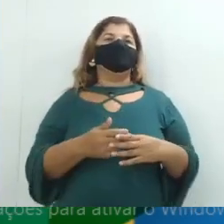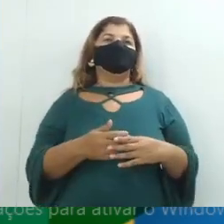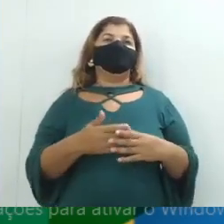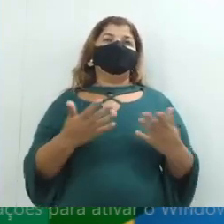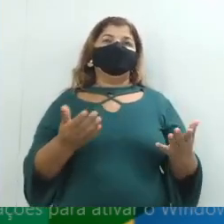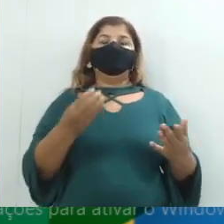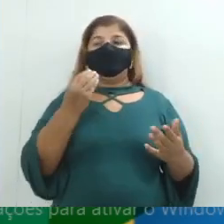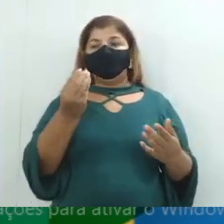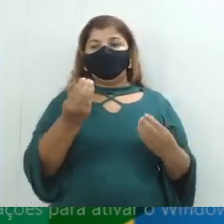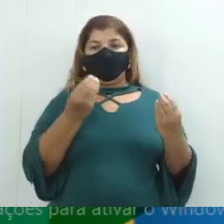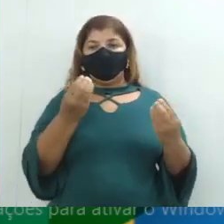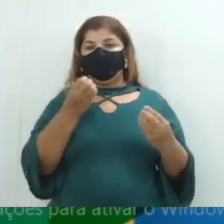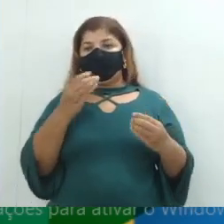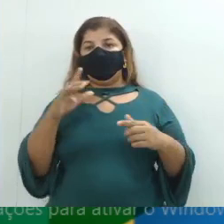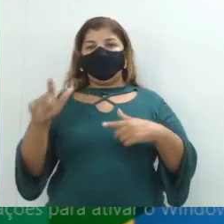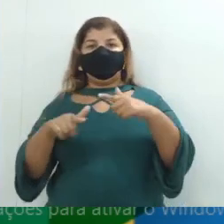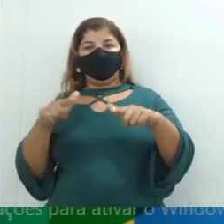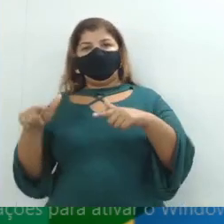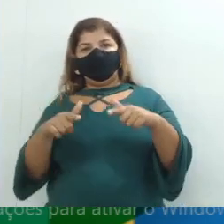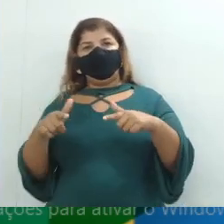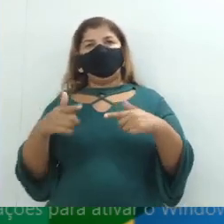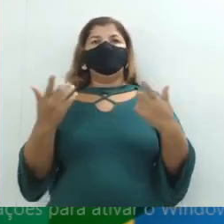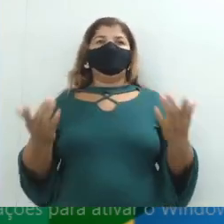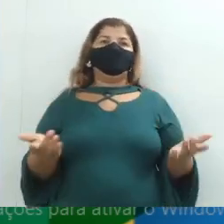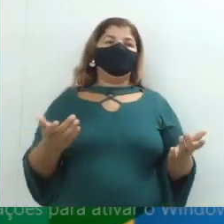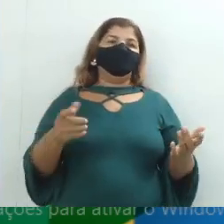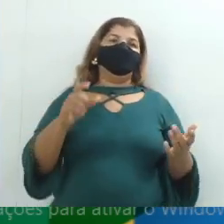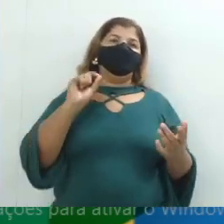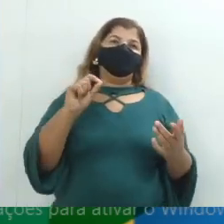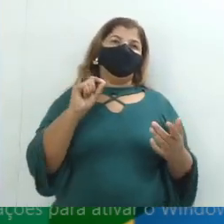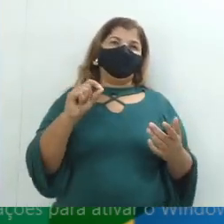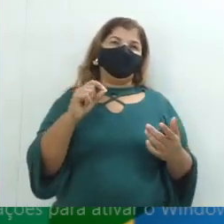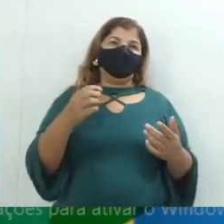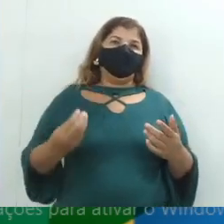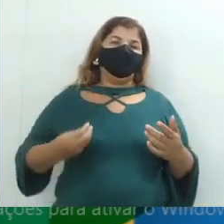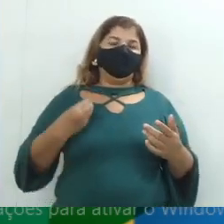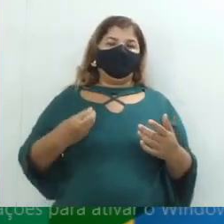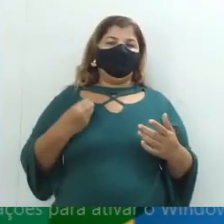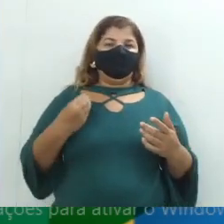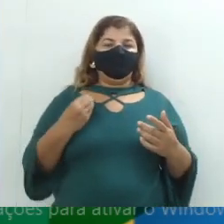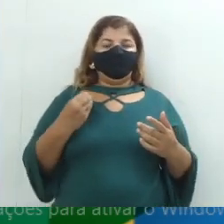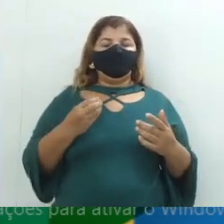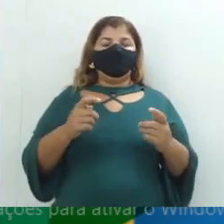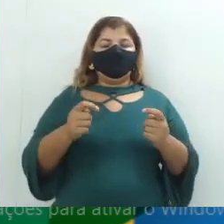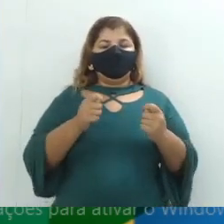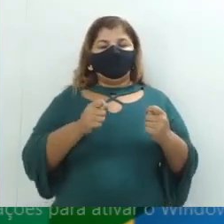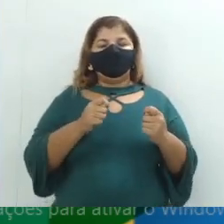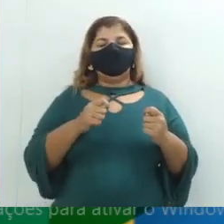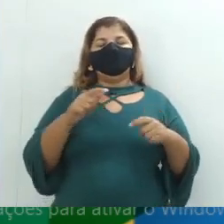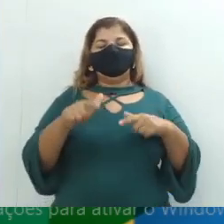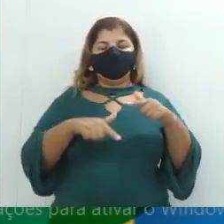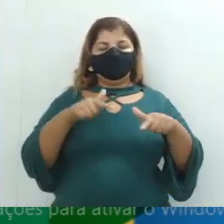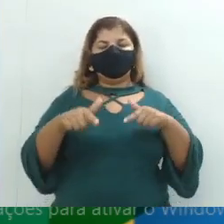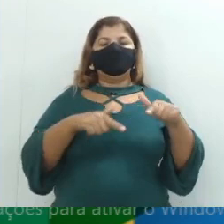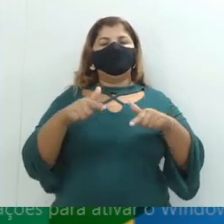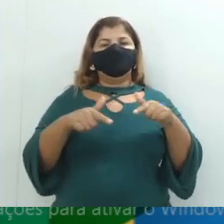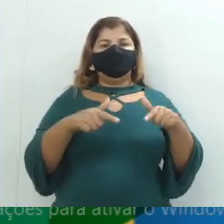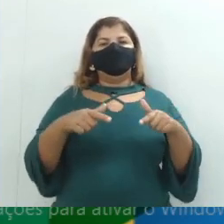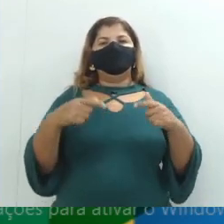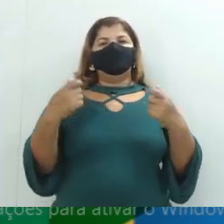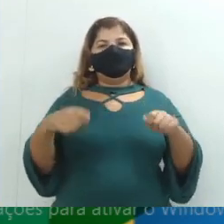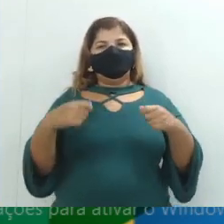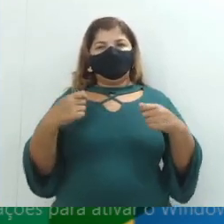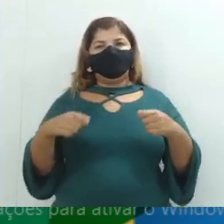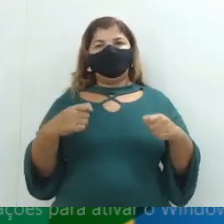bom trabalhador, uma outra ideia de João Calvino também era a questão da vida regrada. Então, além de muito trabalho, você tinha que